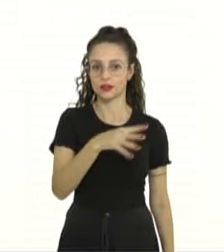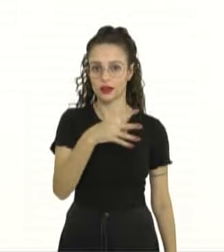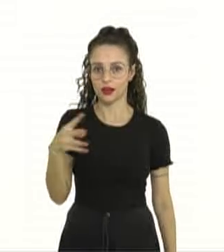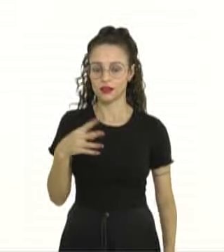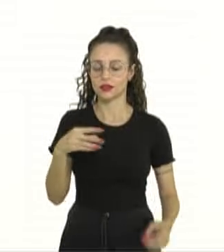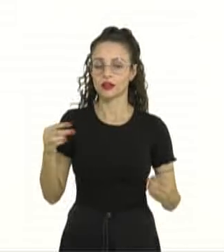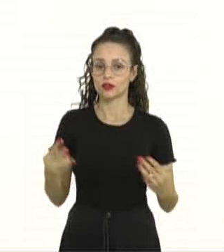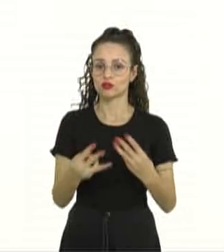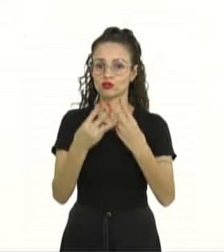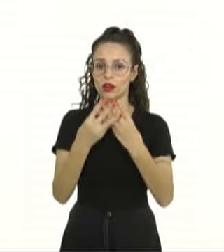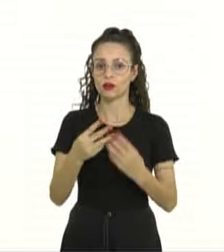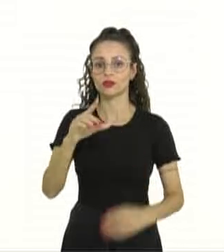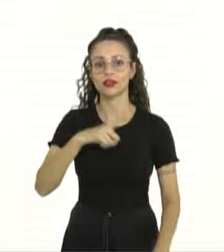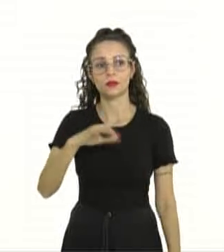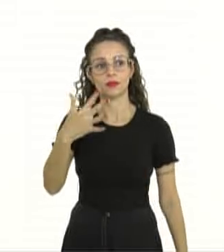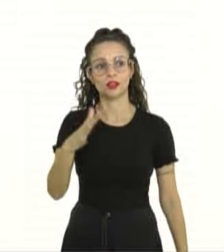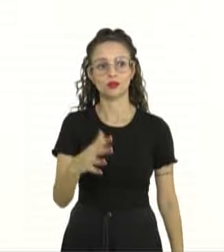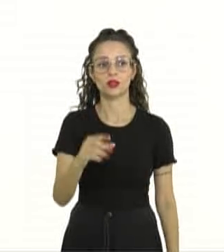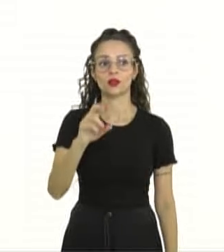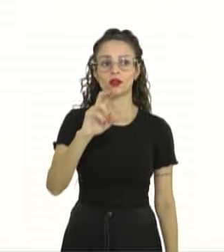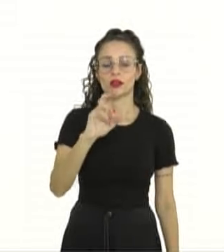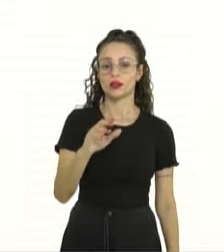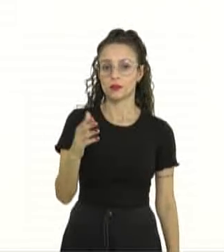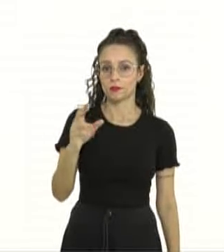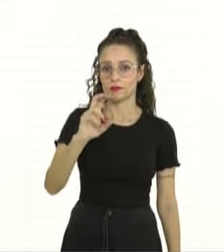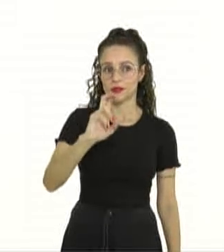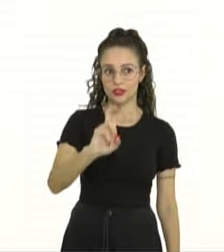judaico é aproximadamente o ano